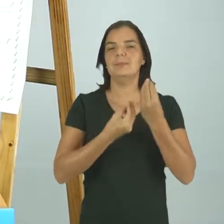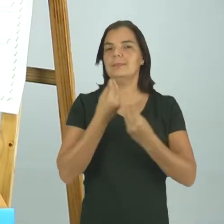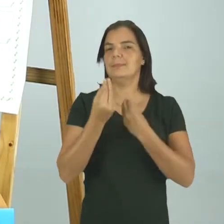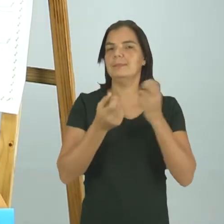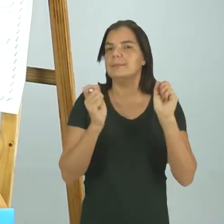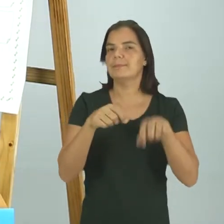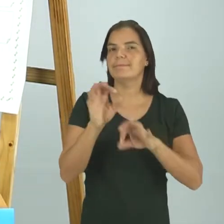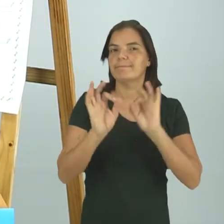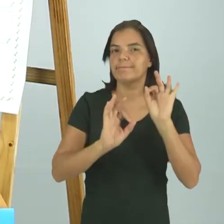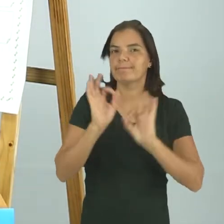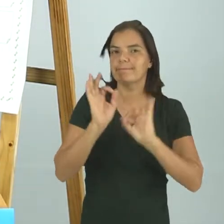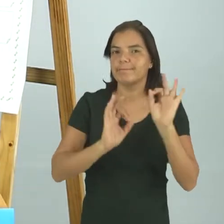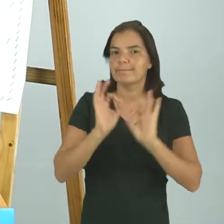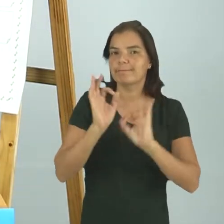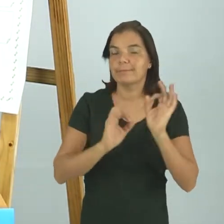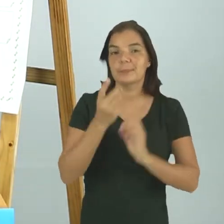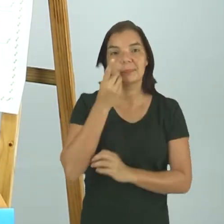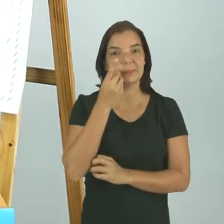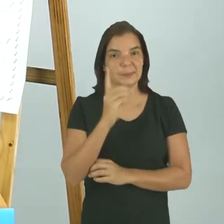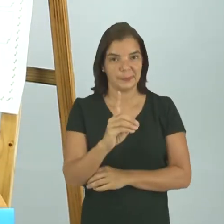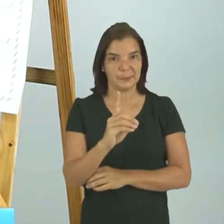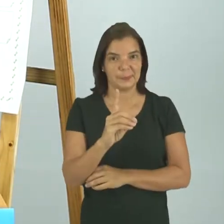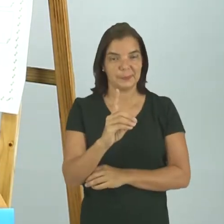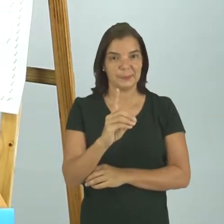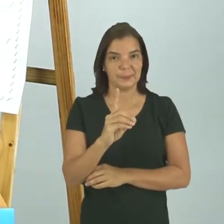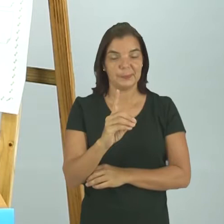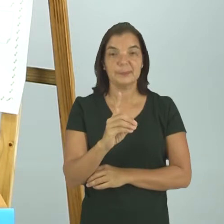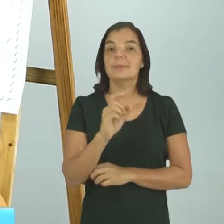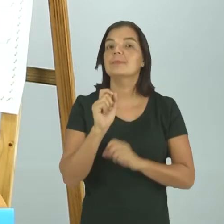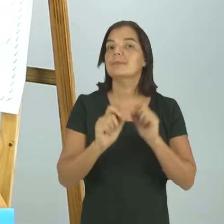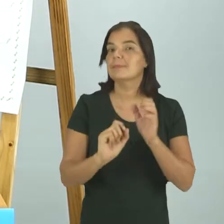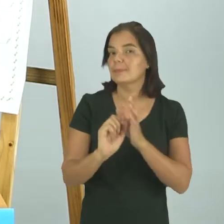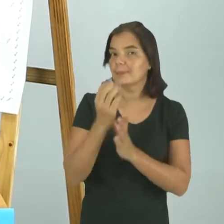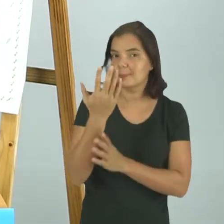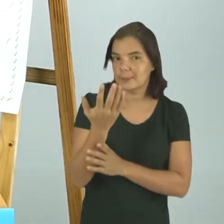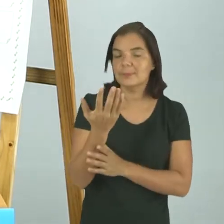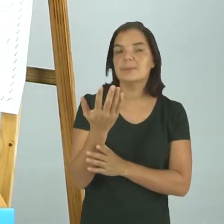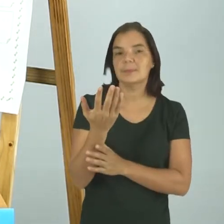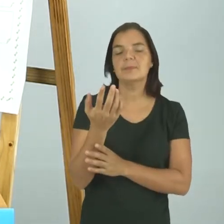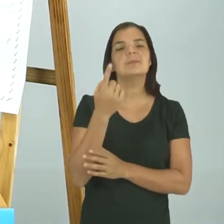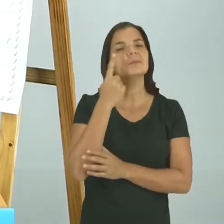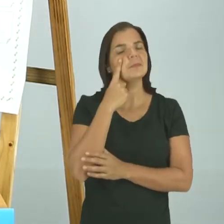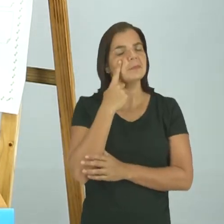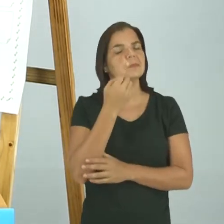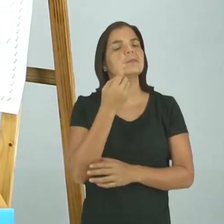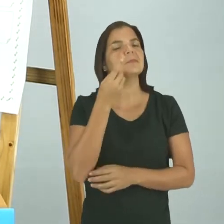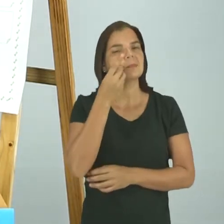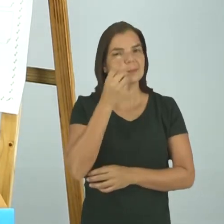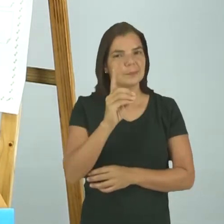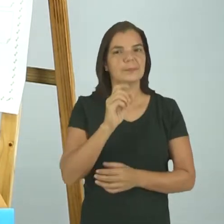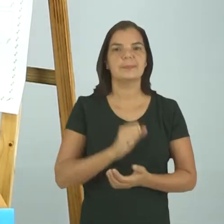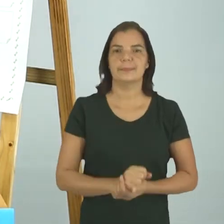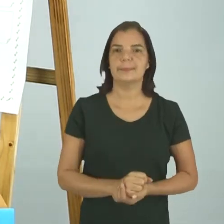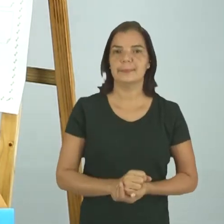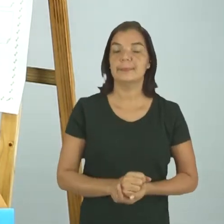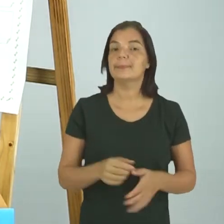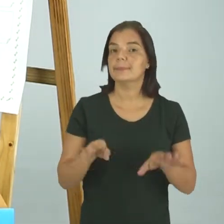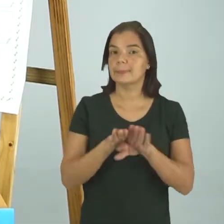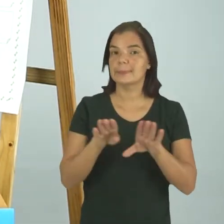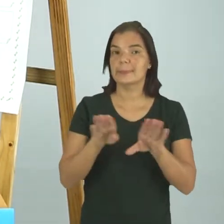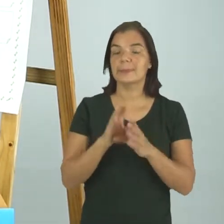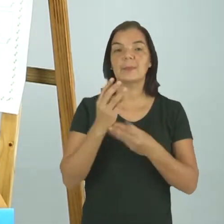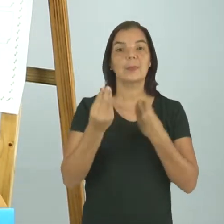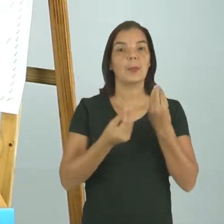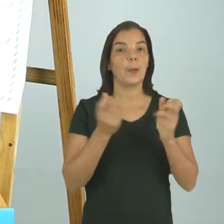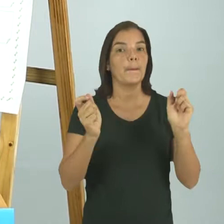podemos organizar os nossos dias, as nossas atividades, aquilo que a gente faz durante o dia. E também como